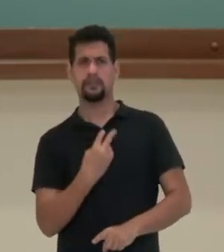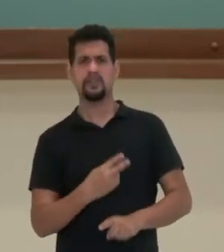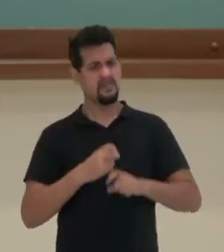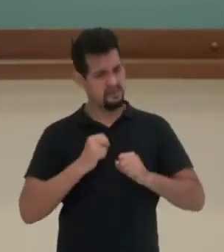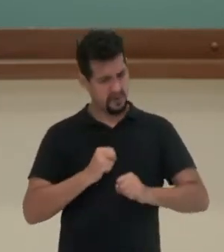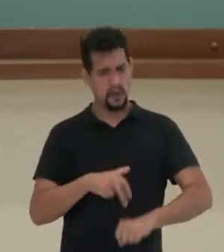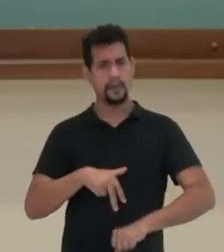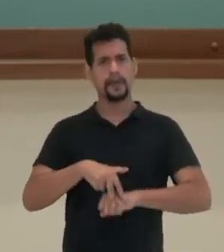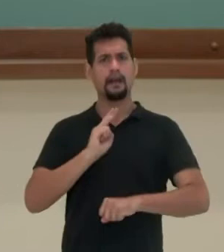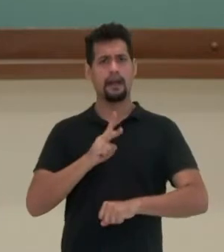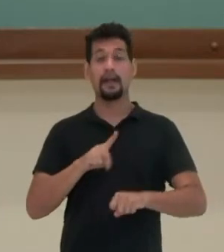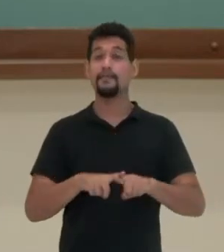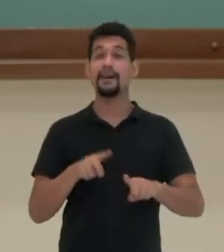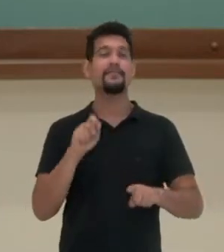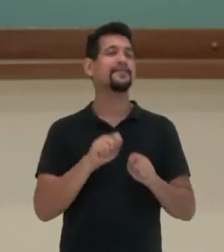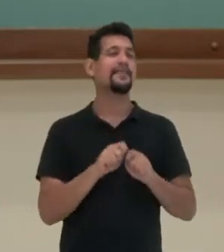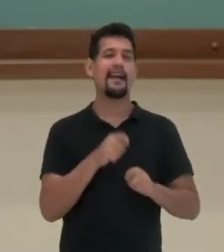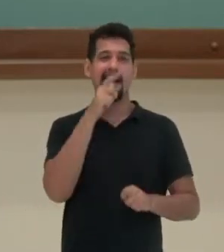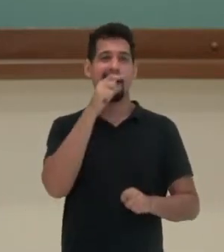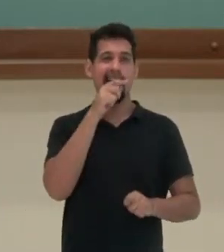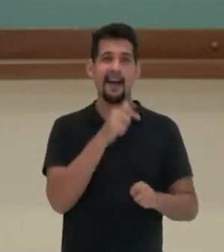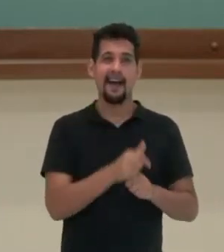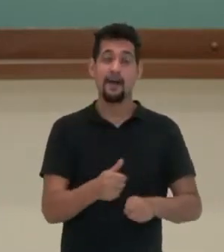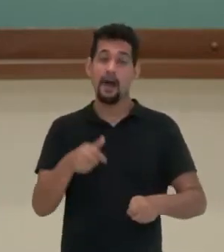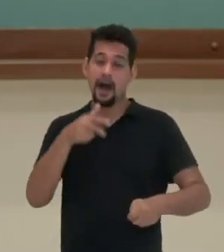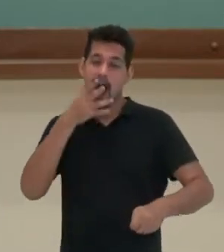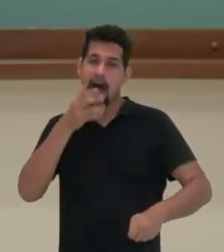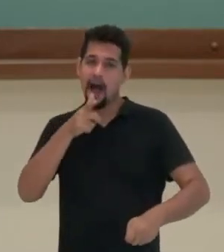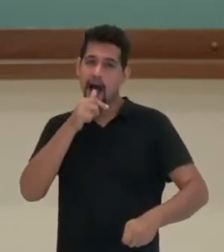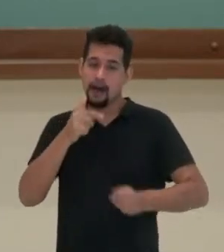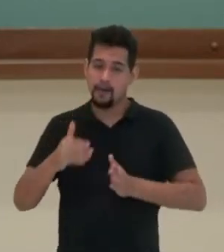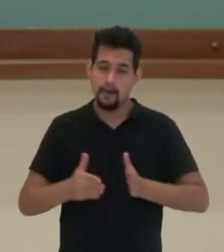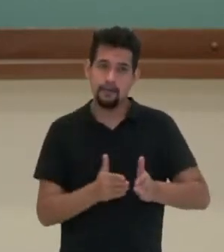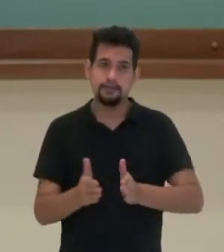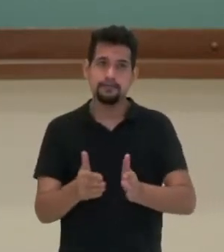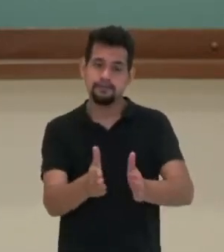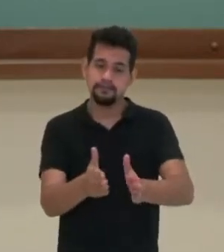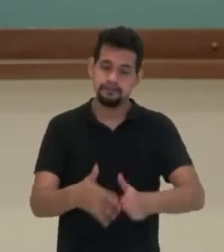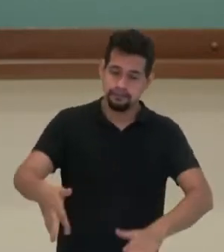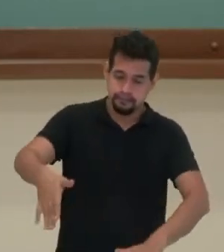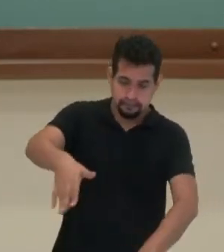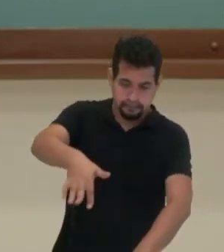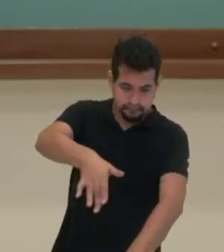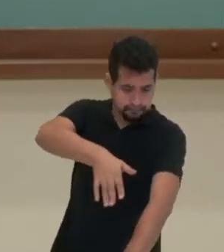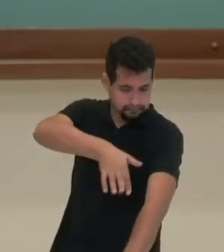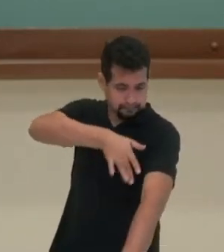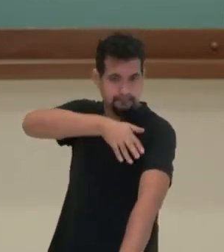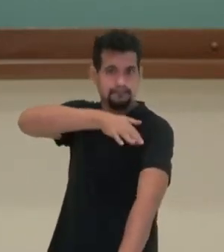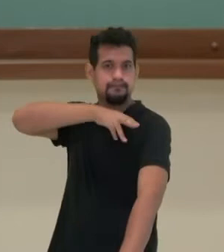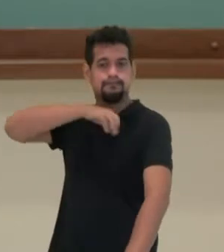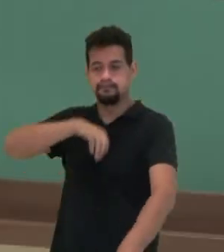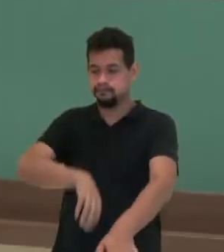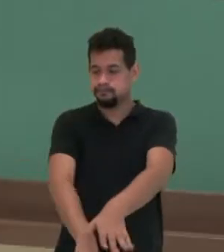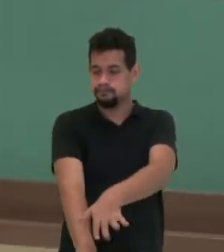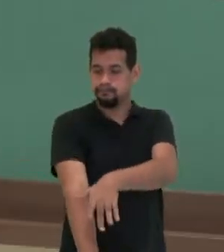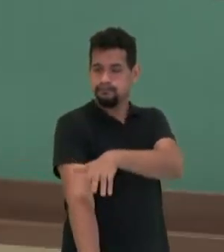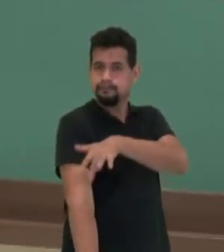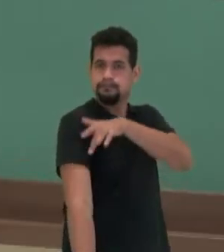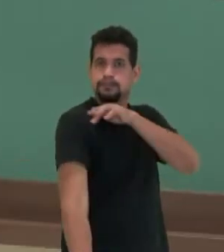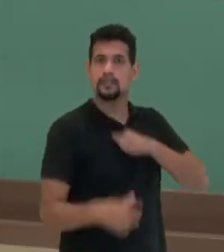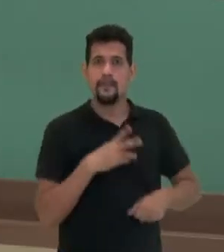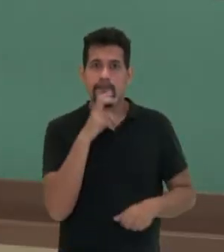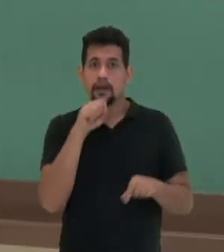Ela banhou o filho dela nas águas de um rio que para eles era um rio lá que tinha poderes, né? E